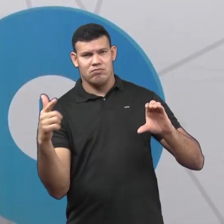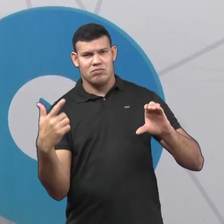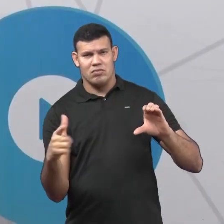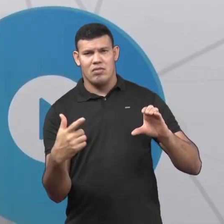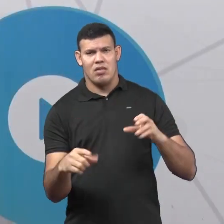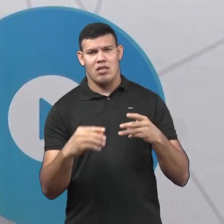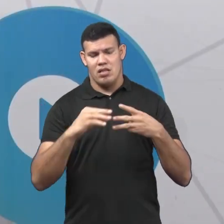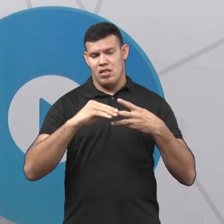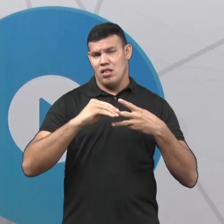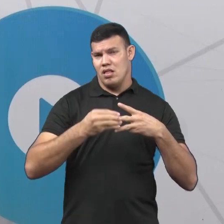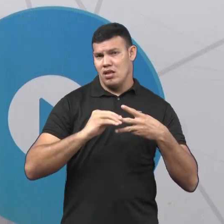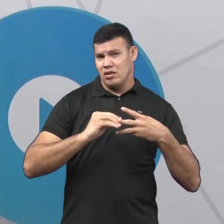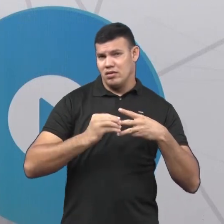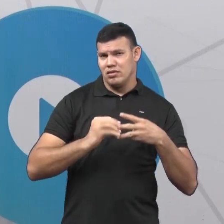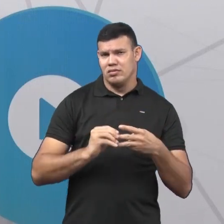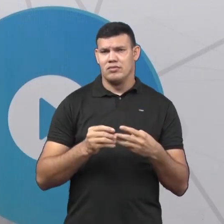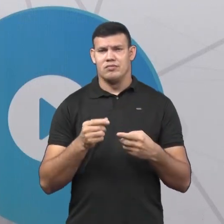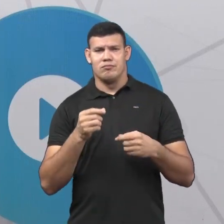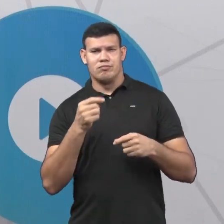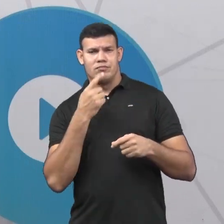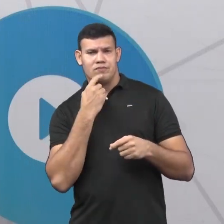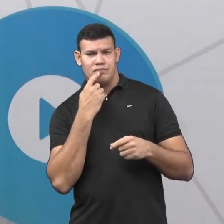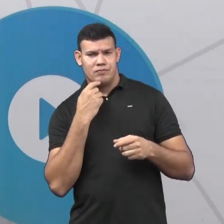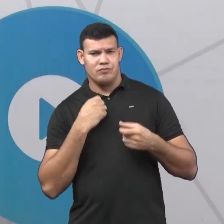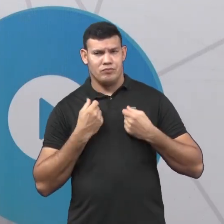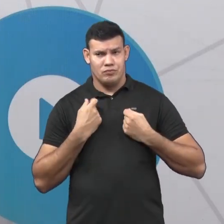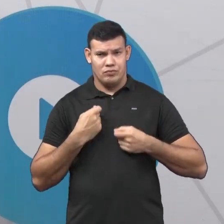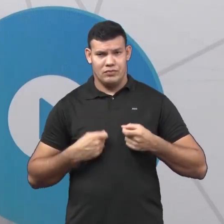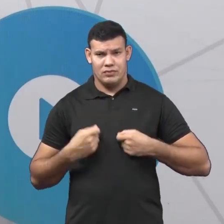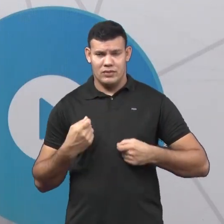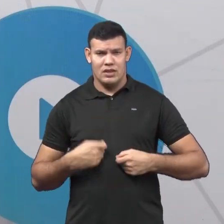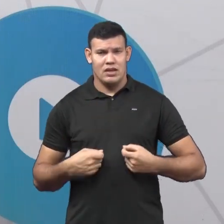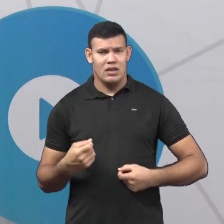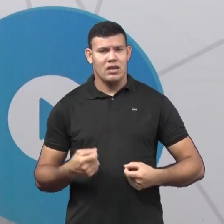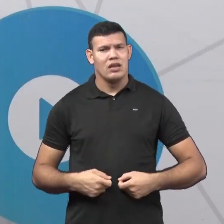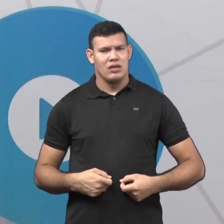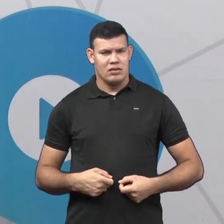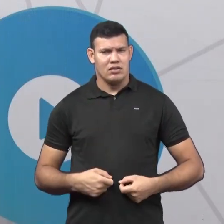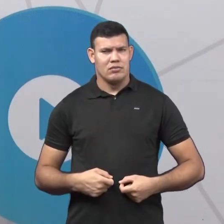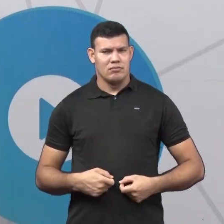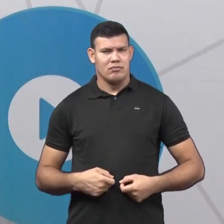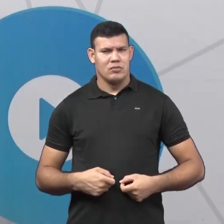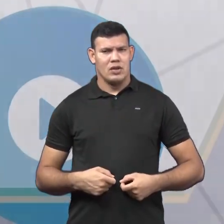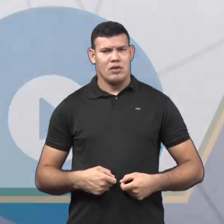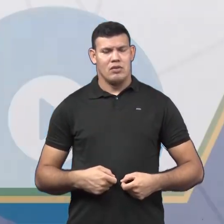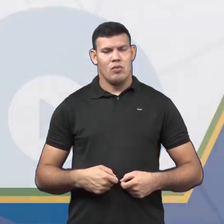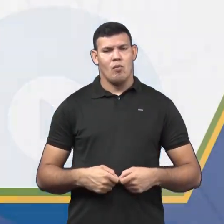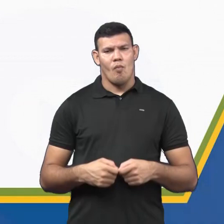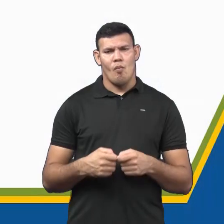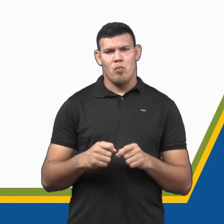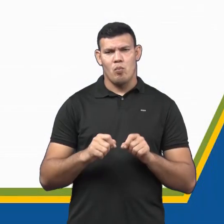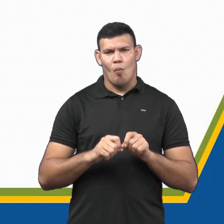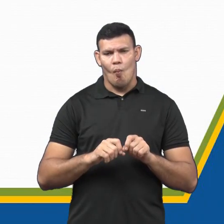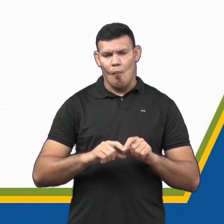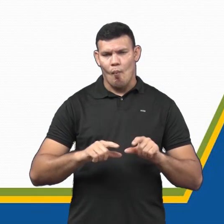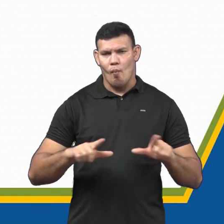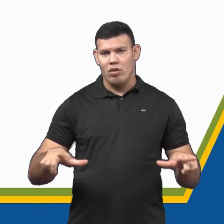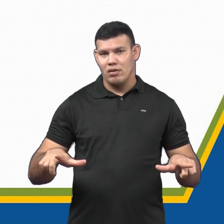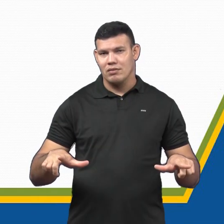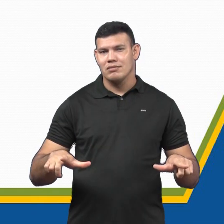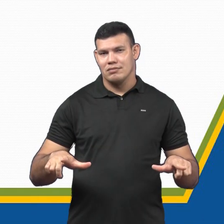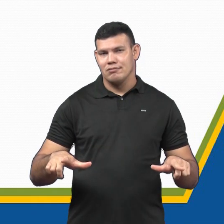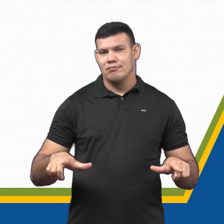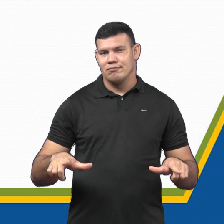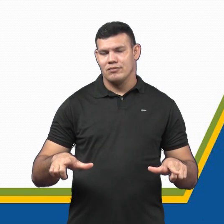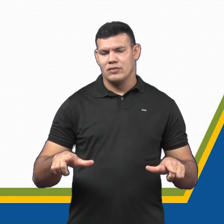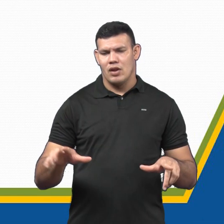glóbulos vermelhos eles se tornam maduros, eles perdem o núcleo para que tenha mais espaço dentro da célula para